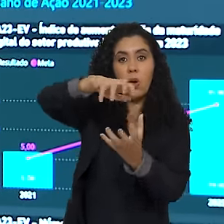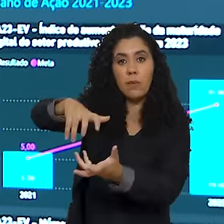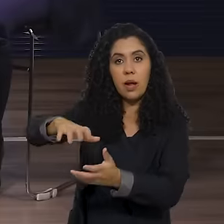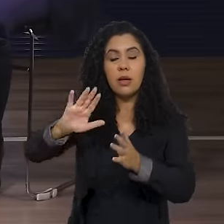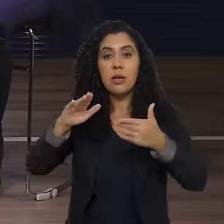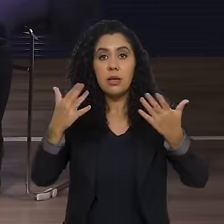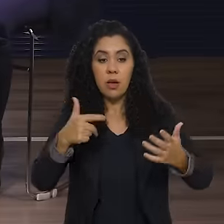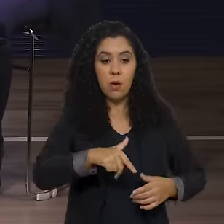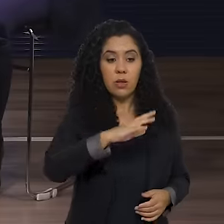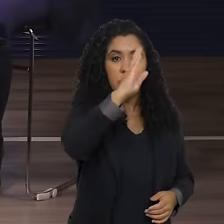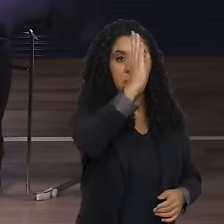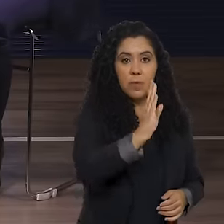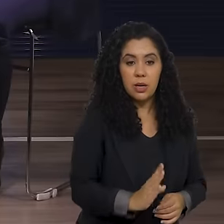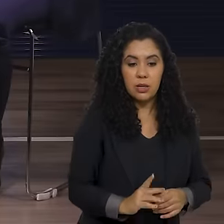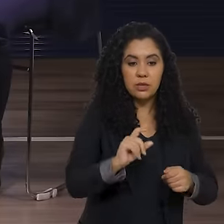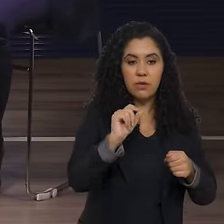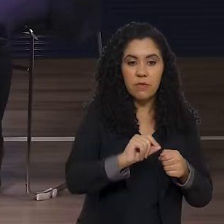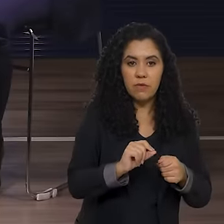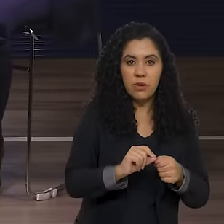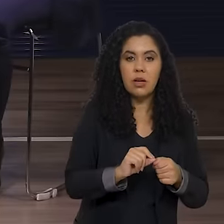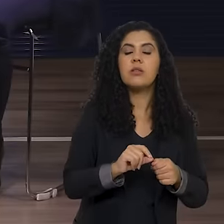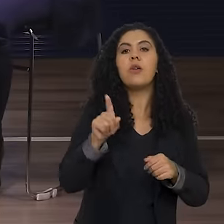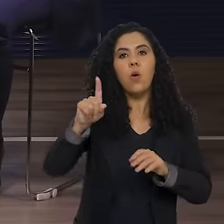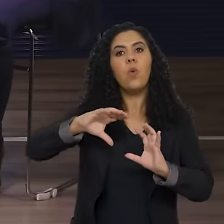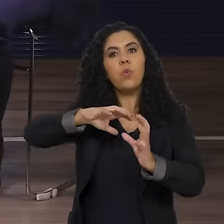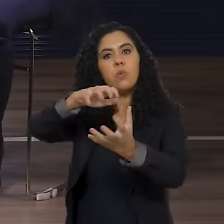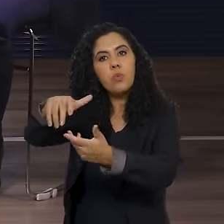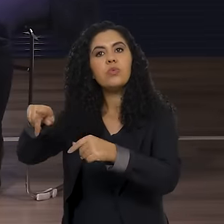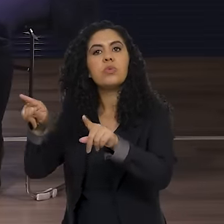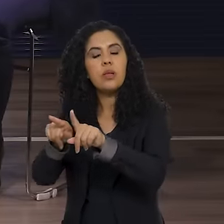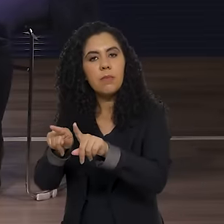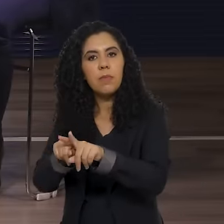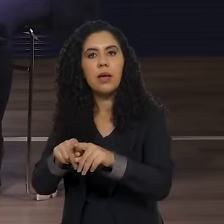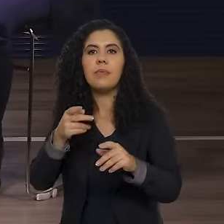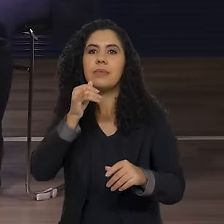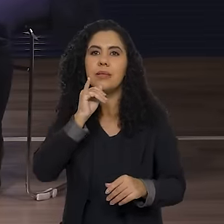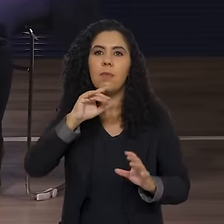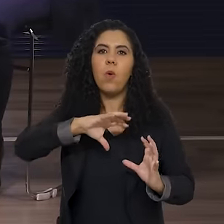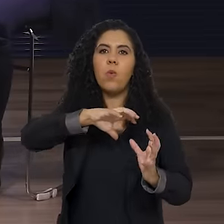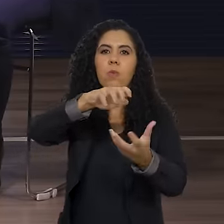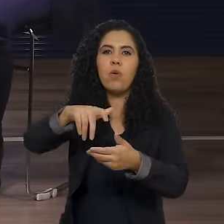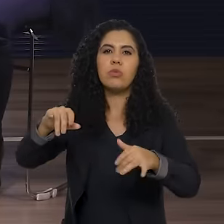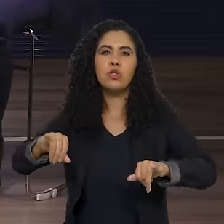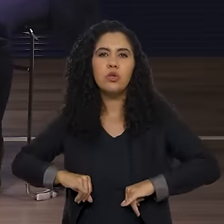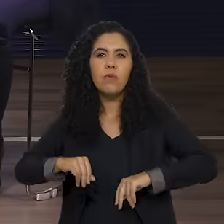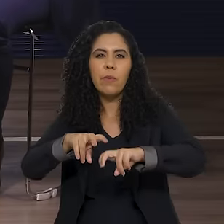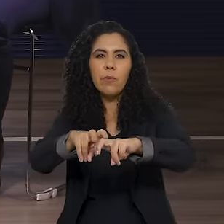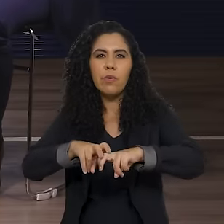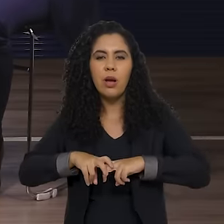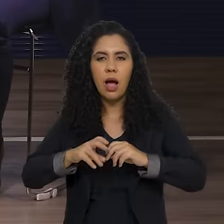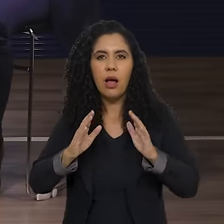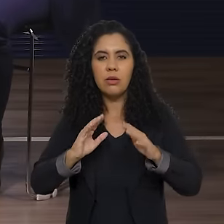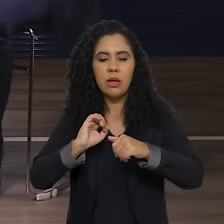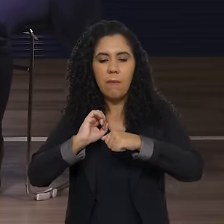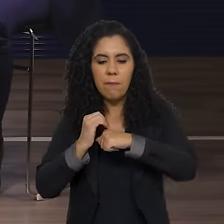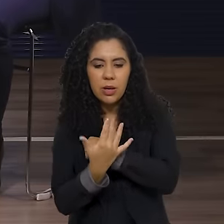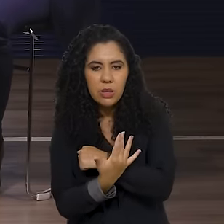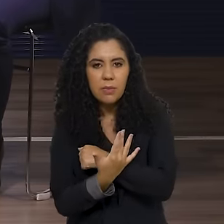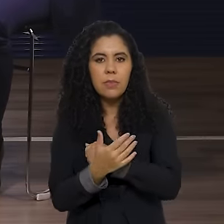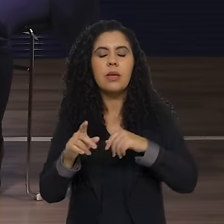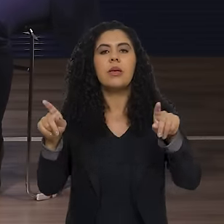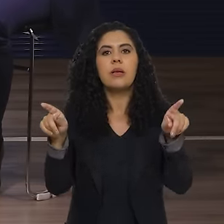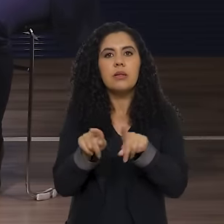está fazendo é o que o mundo inteiro está fazendo. O mundo viveu a pandemia. O mundo está